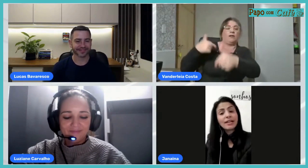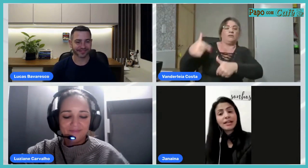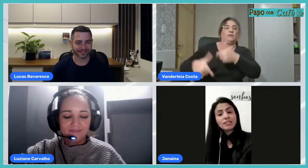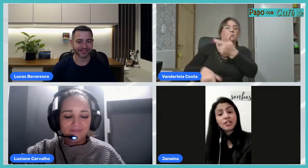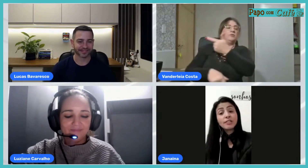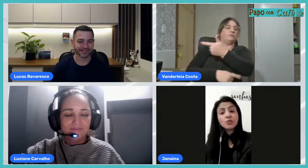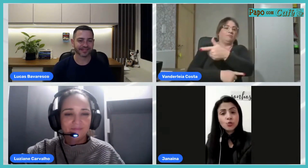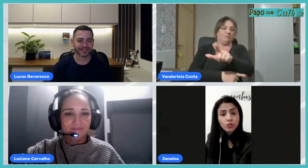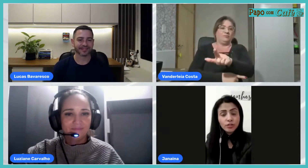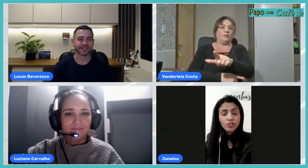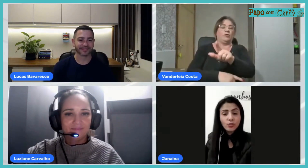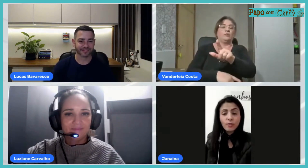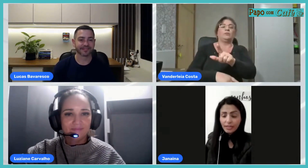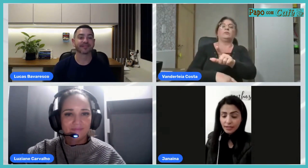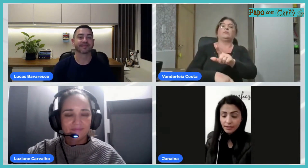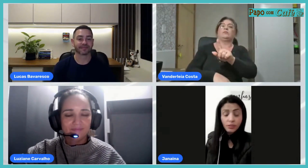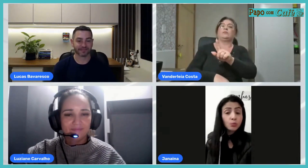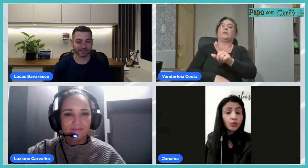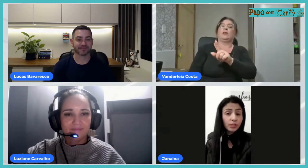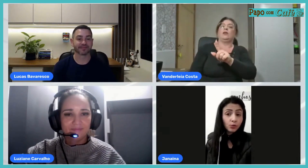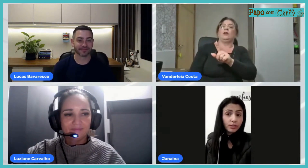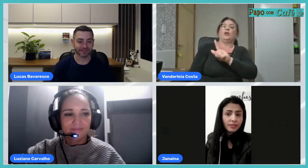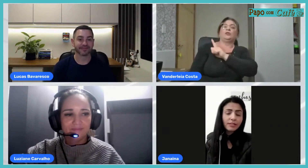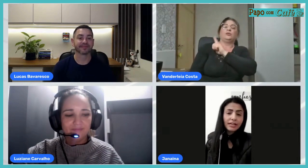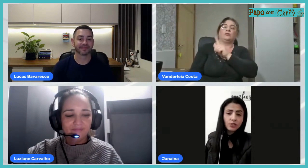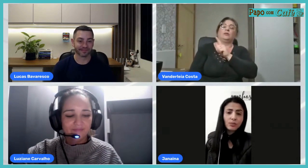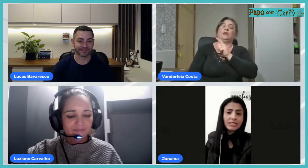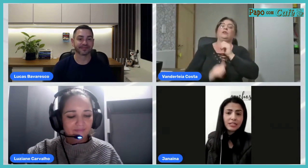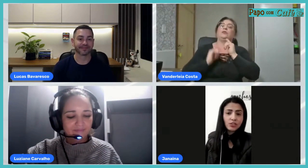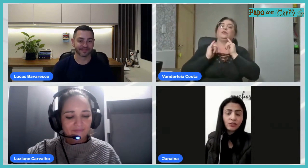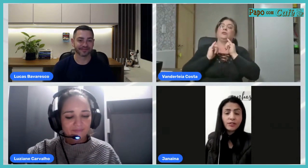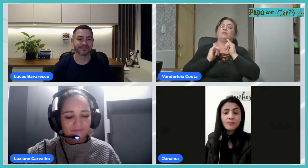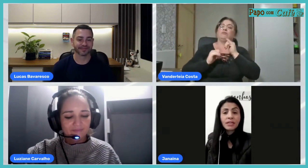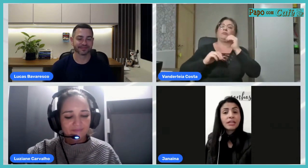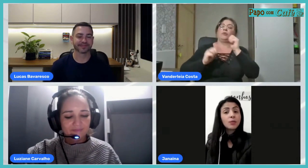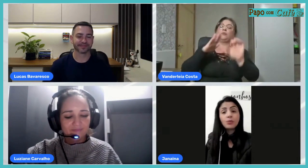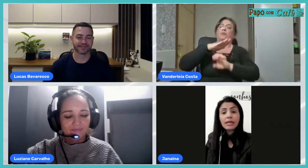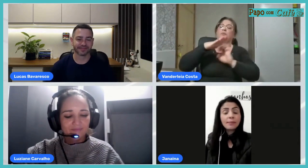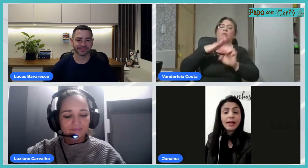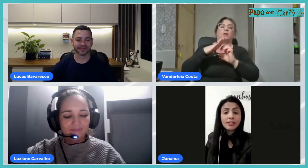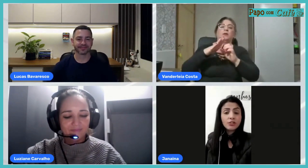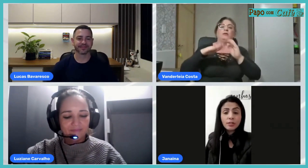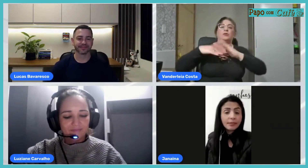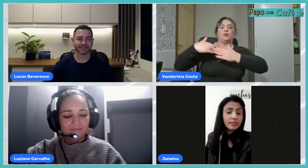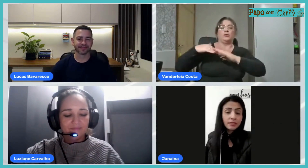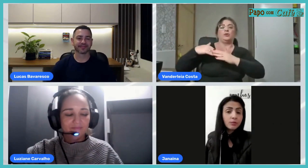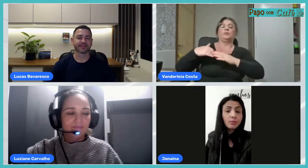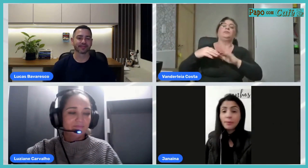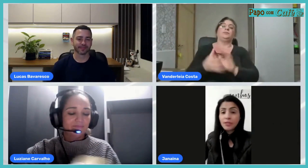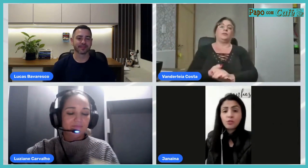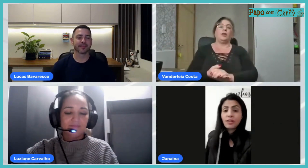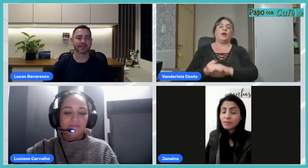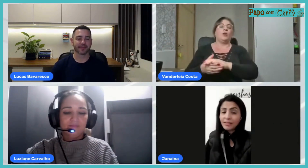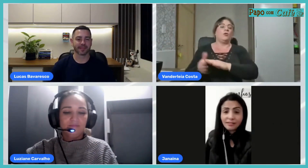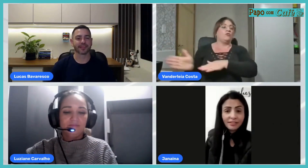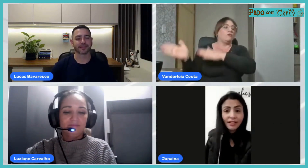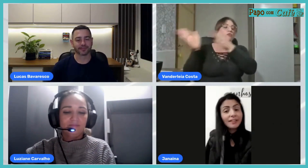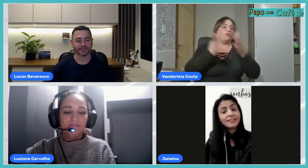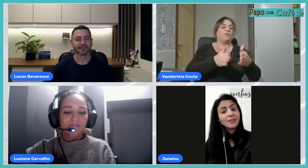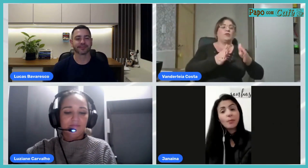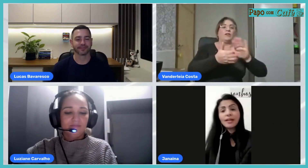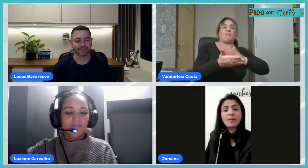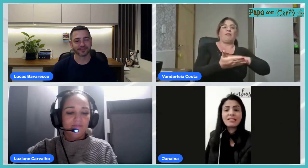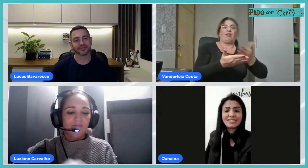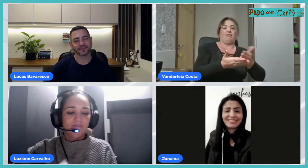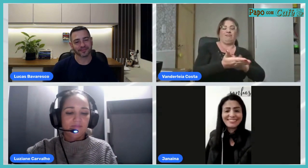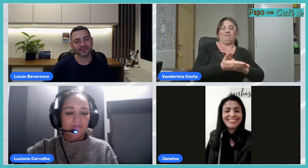Eu era gerente júnior de uma transportadora da área administrativa e pulei para a área de interpretação e me apaixonei, me encantei